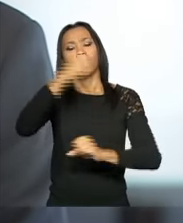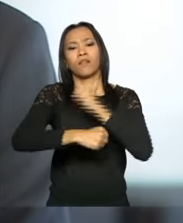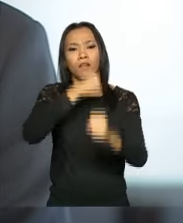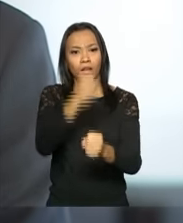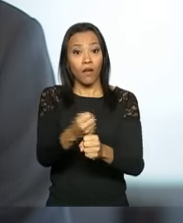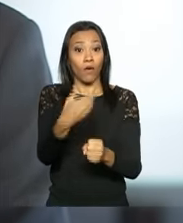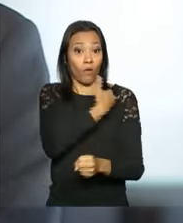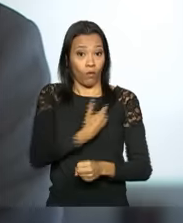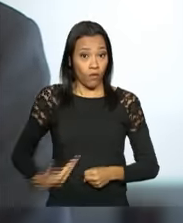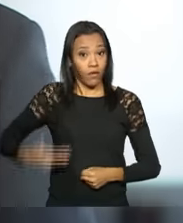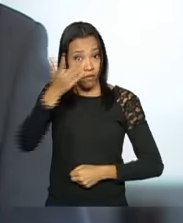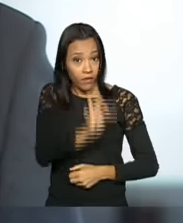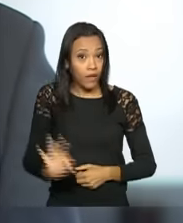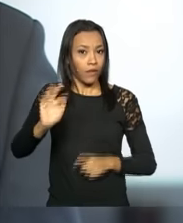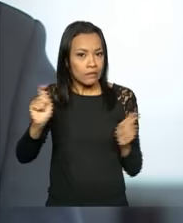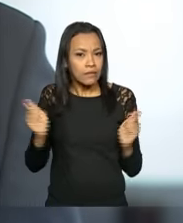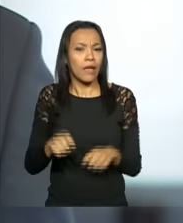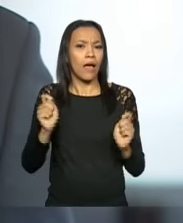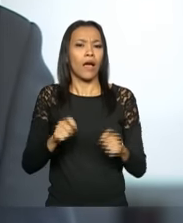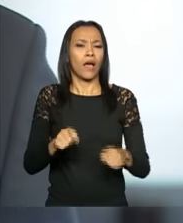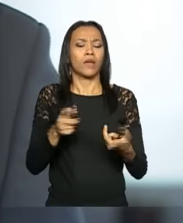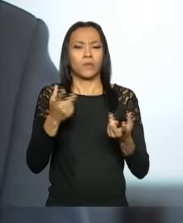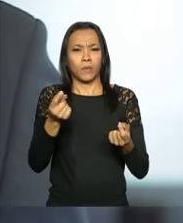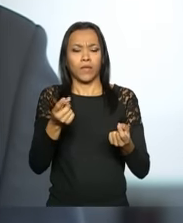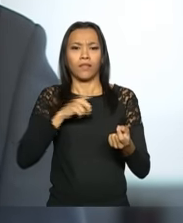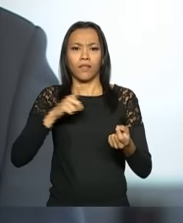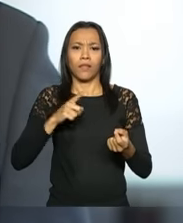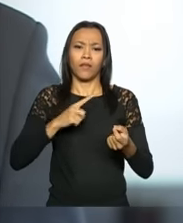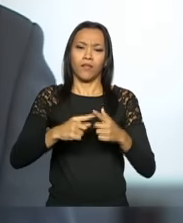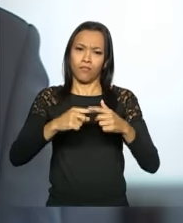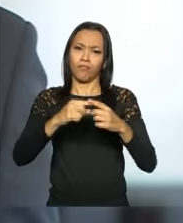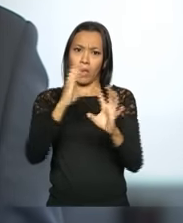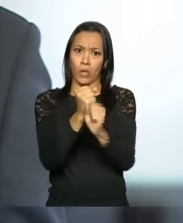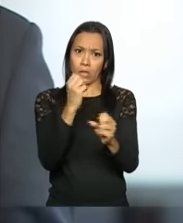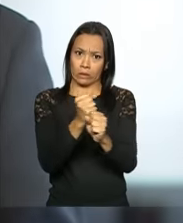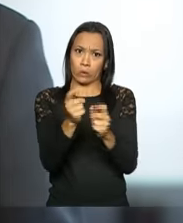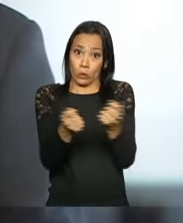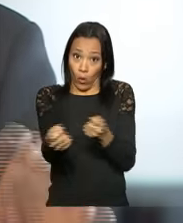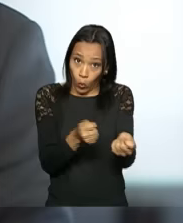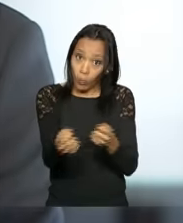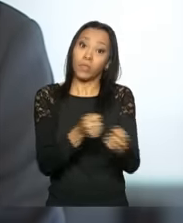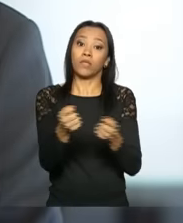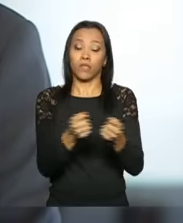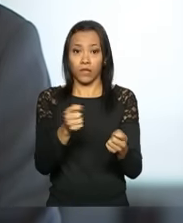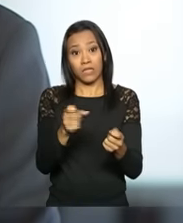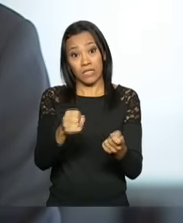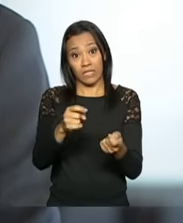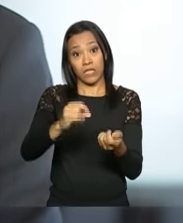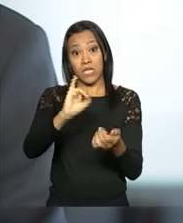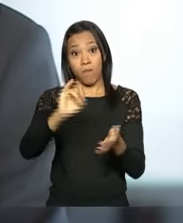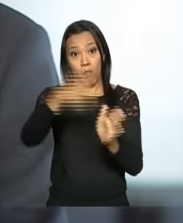o governo federal poder registrar um saldo negativo nas contas públicas caso a arrecadação de